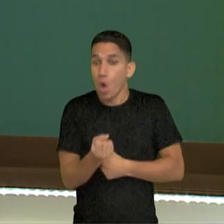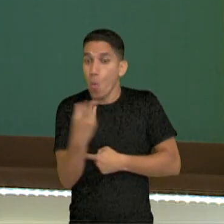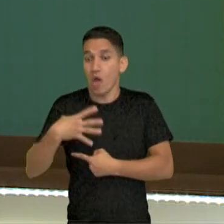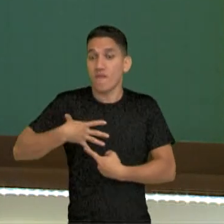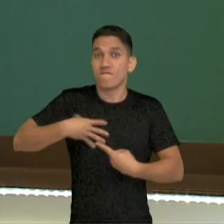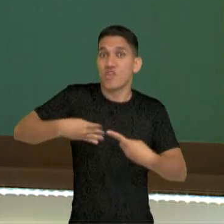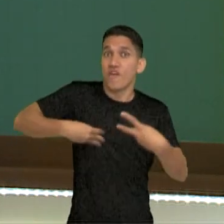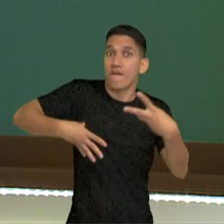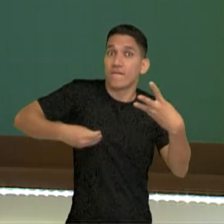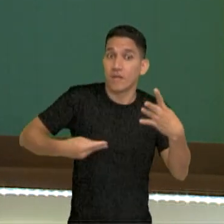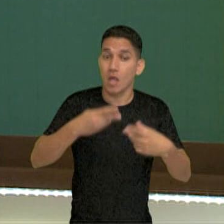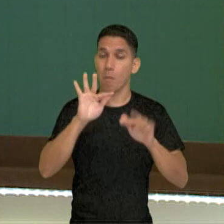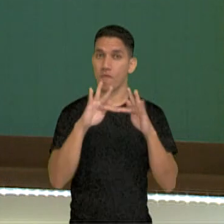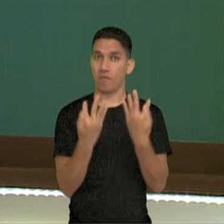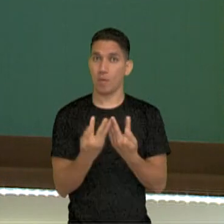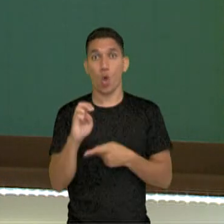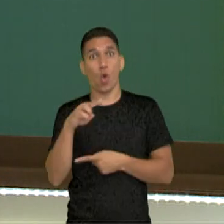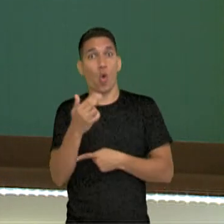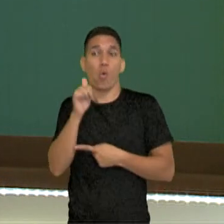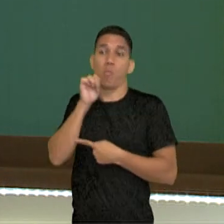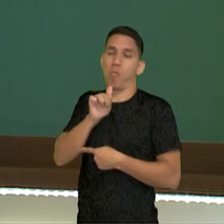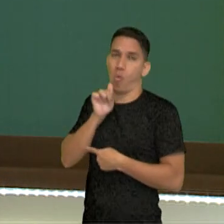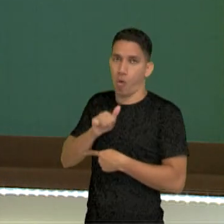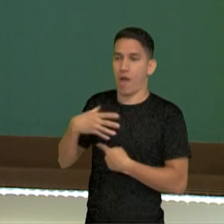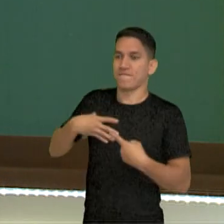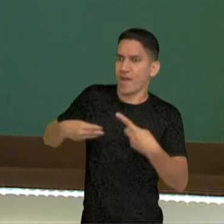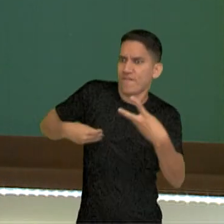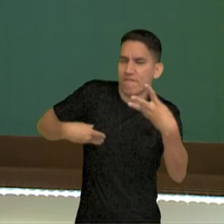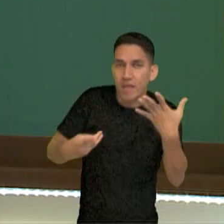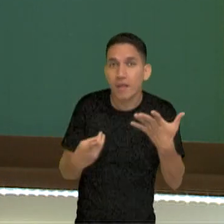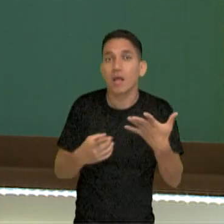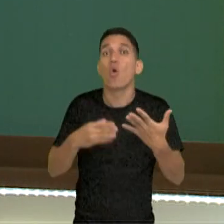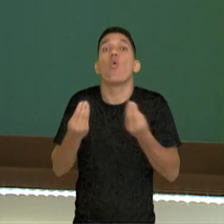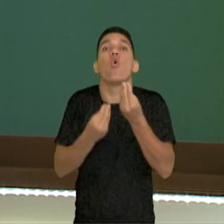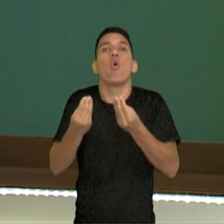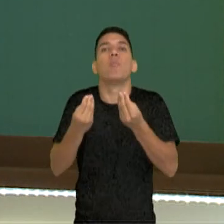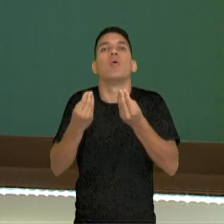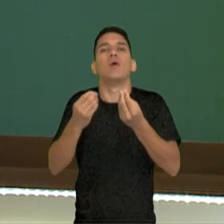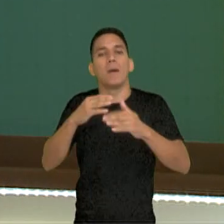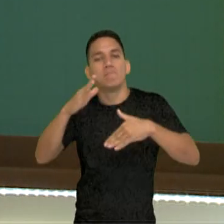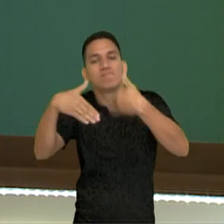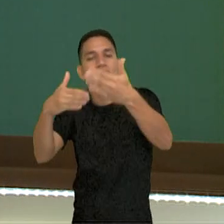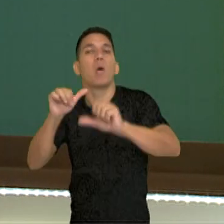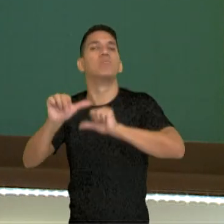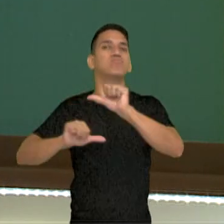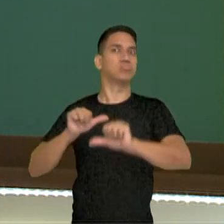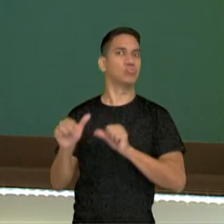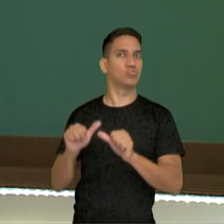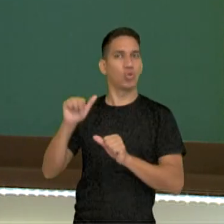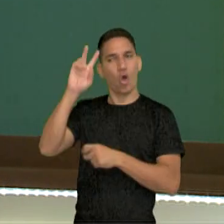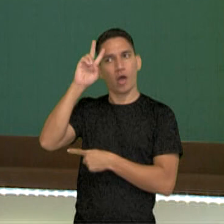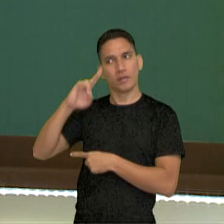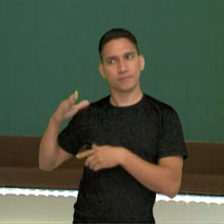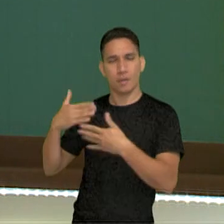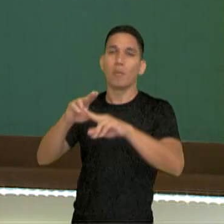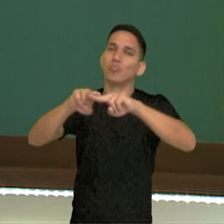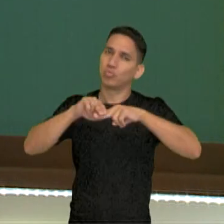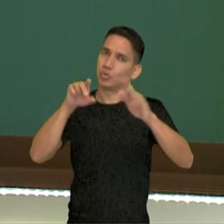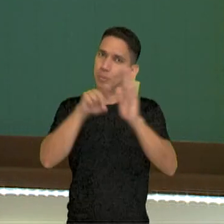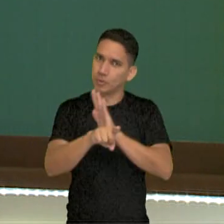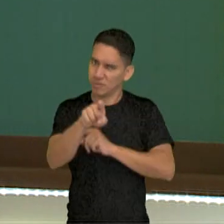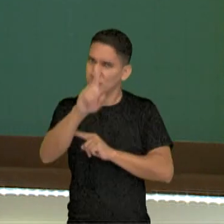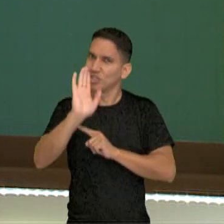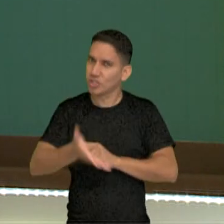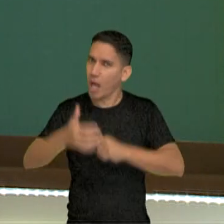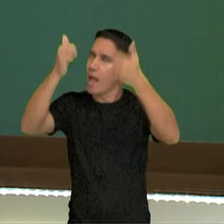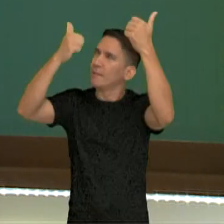por família ou por mulher, como ela se modificou ao longo da história também. Então, por isso as perguntas. Fizeram